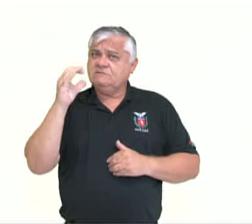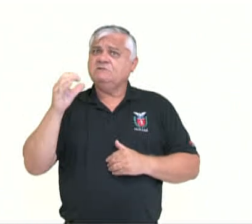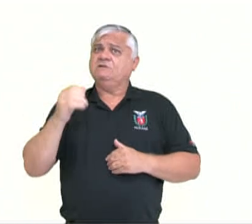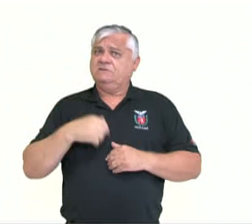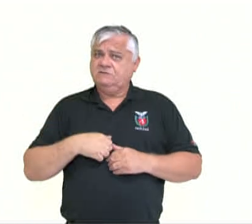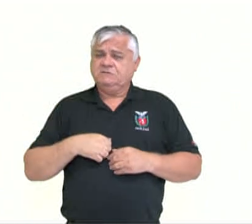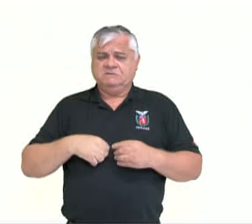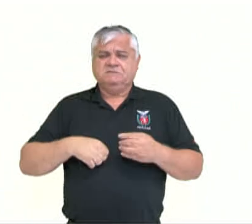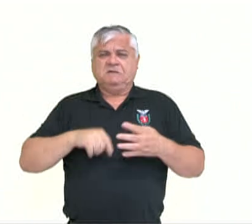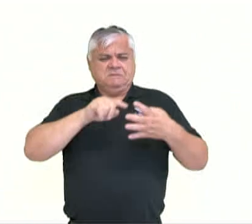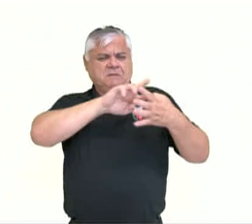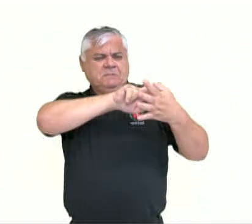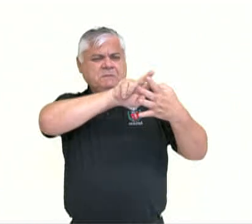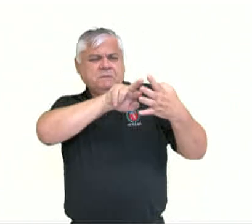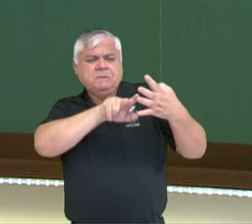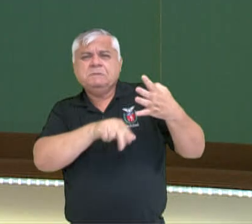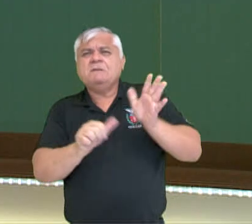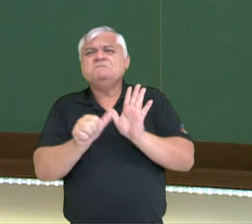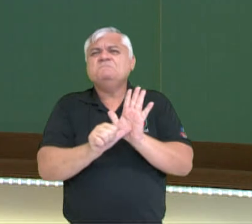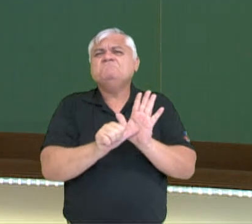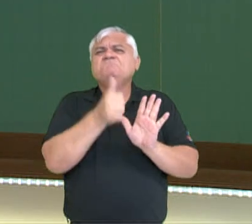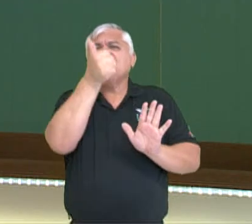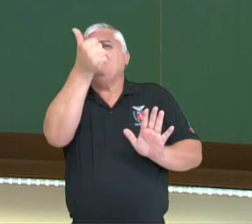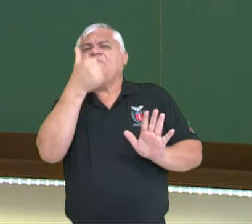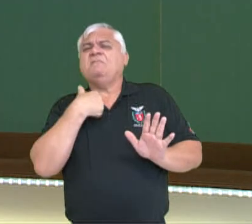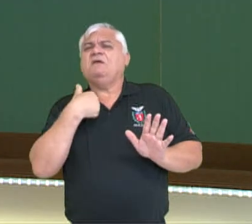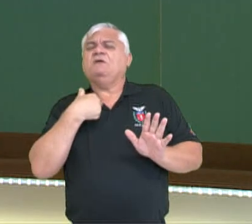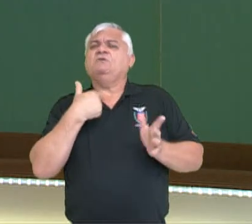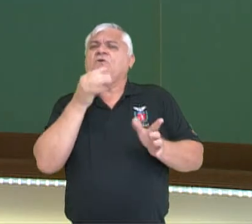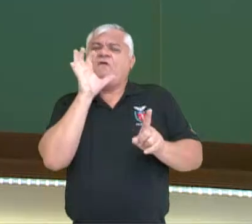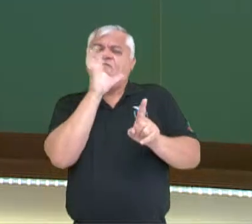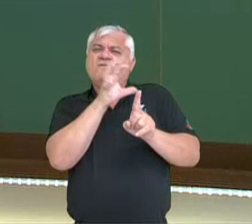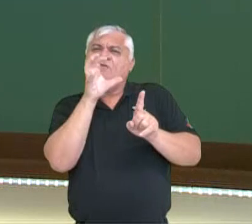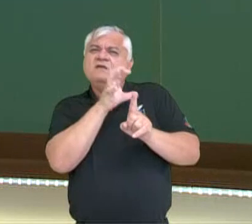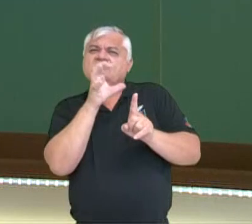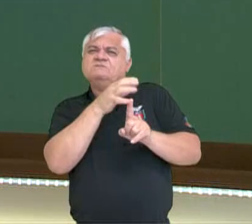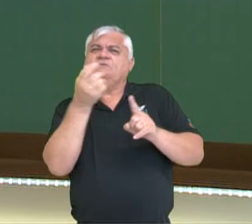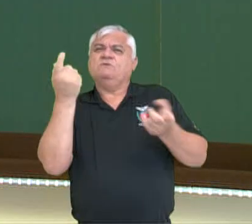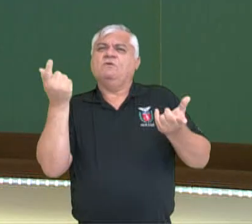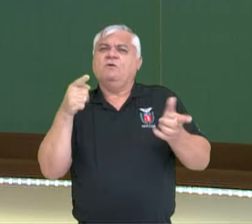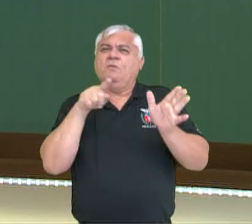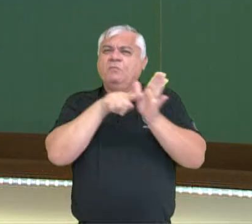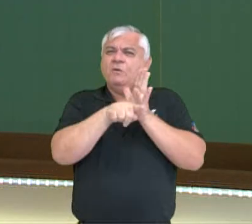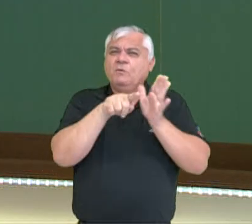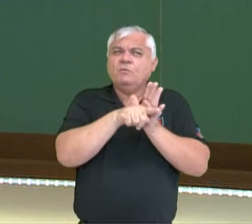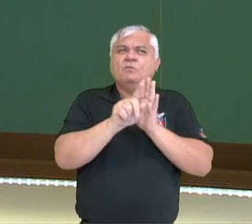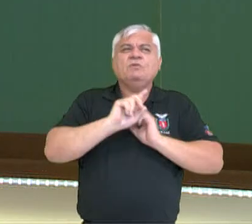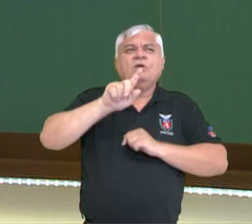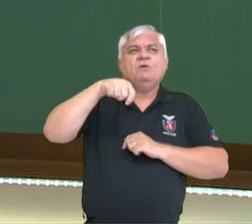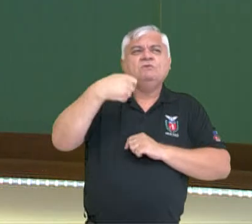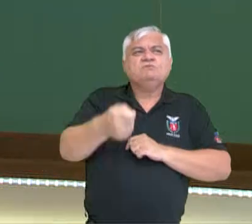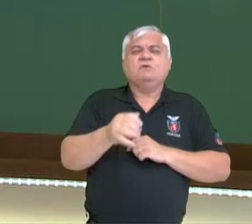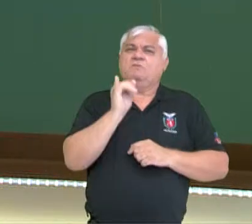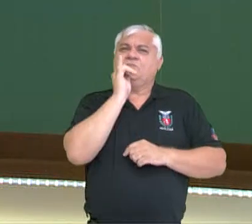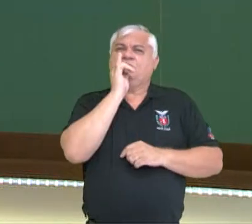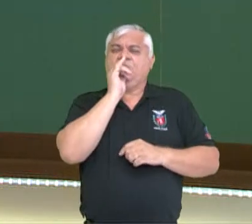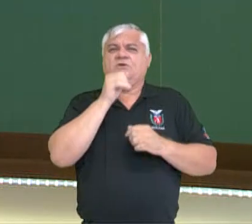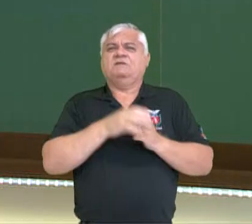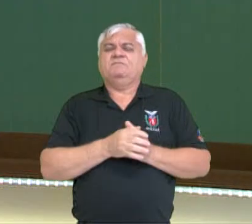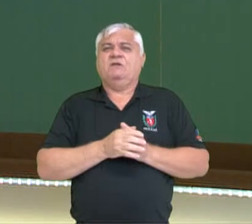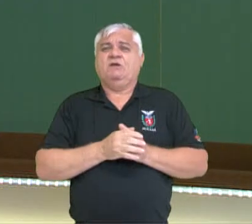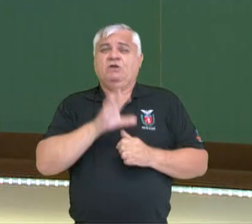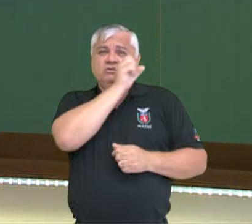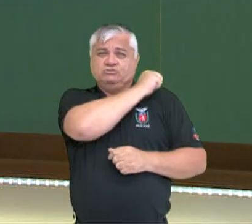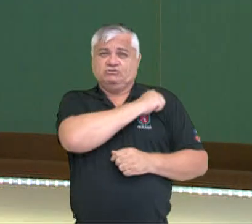se colocaram as primeiras questões científicas, que eram as questões cosmológicas. Os filósofos